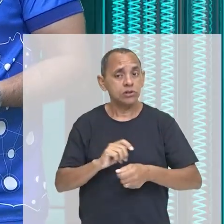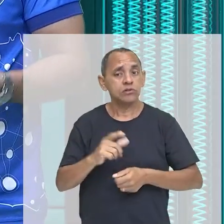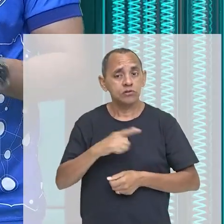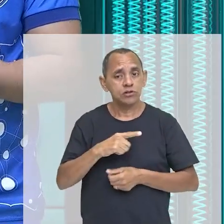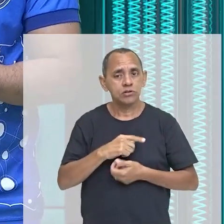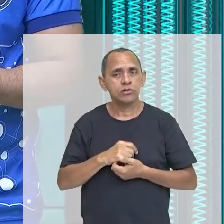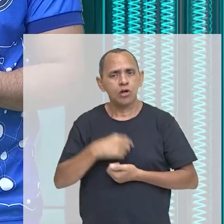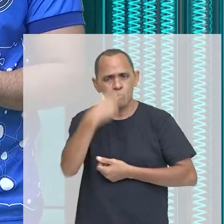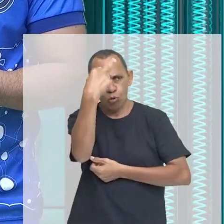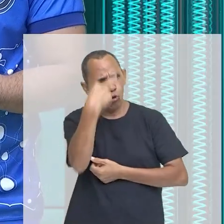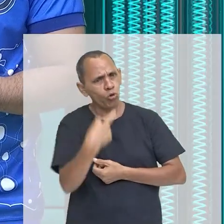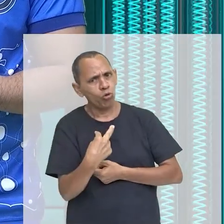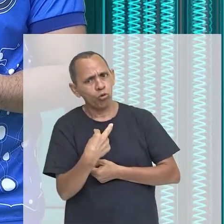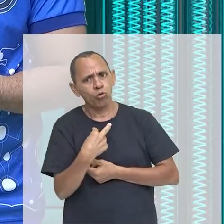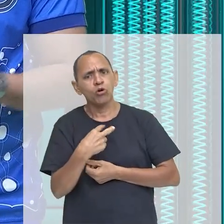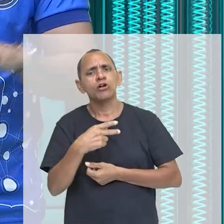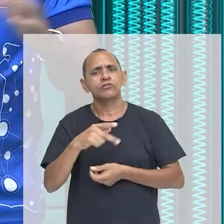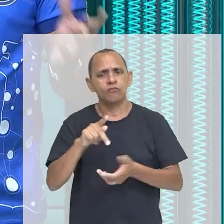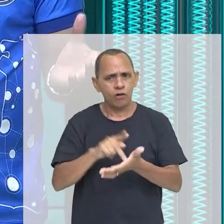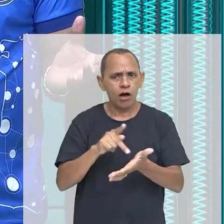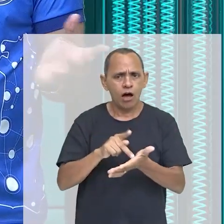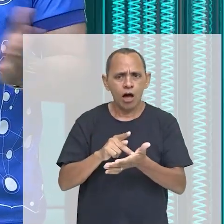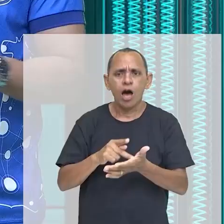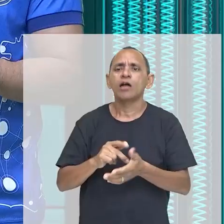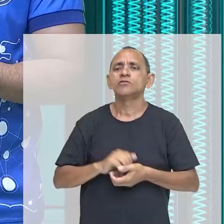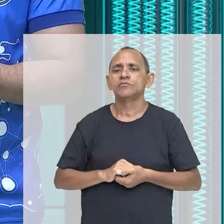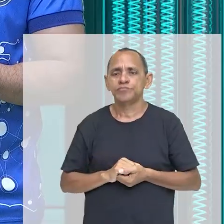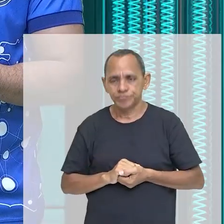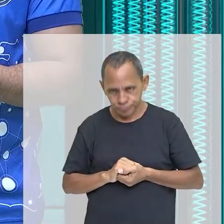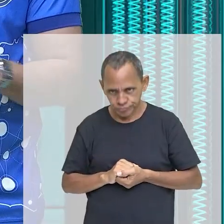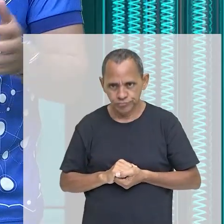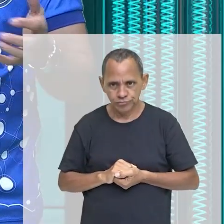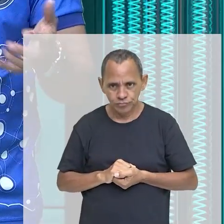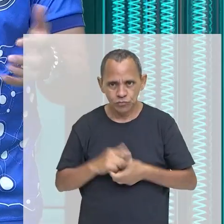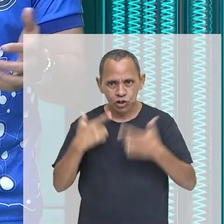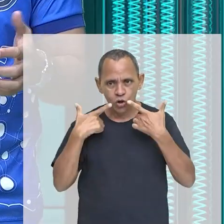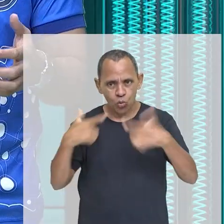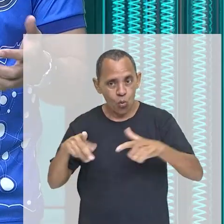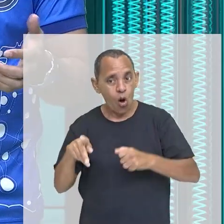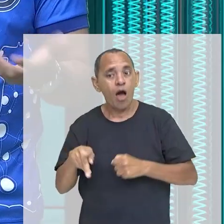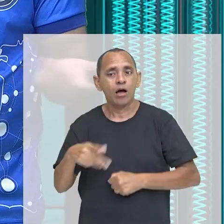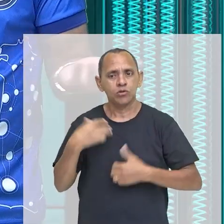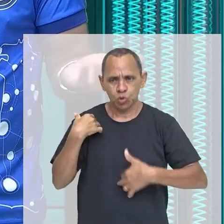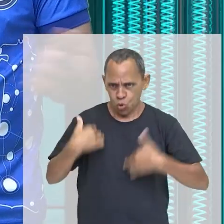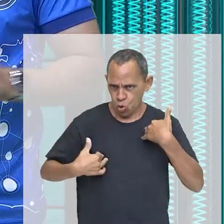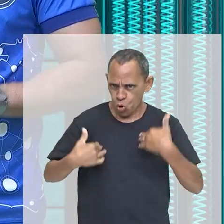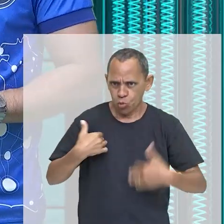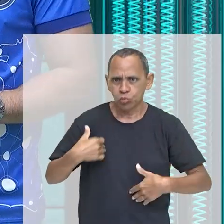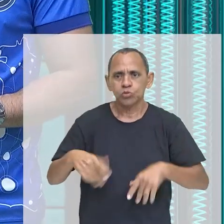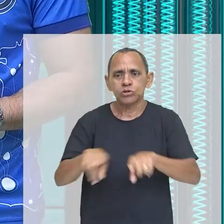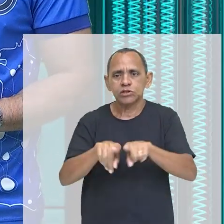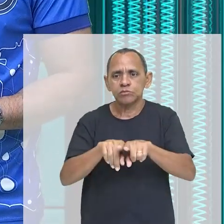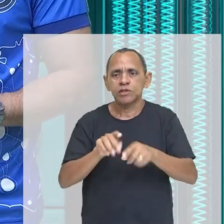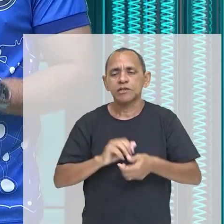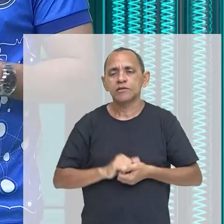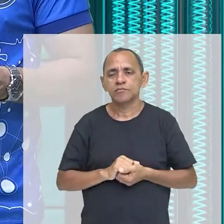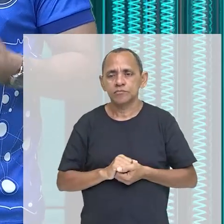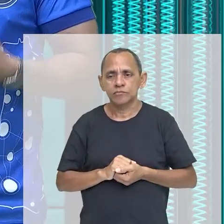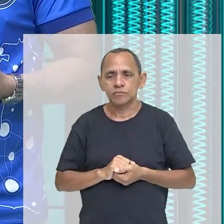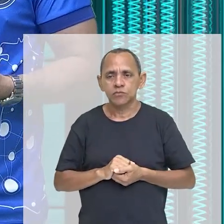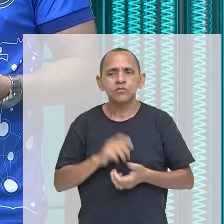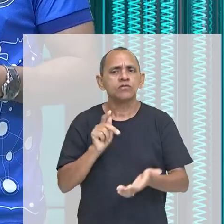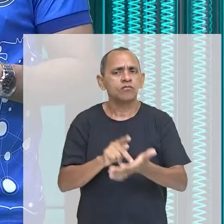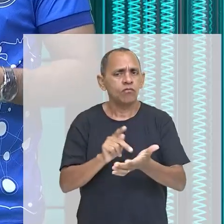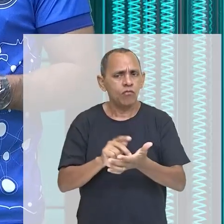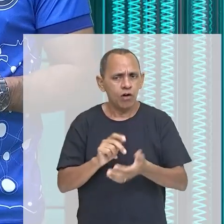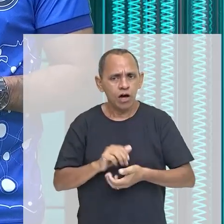bem apurada da linguagem corporal. Mas aqui a gente está falando do básico, né? Quando você está tremendo na frente de uma apresentação, claramente você